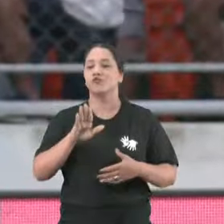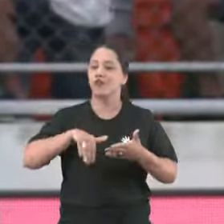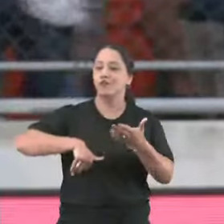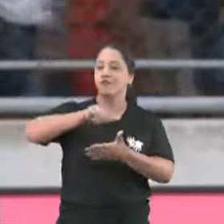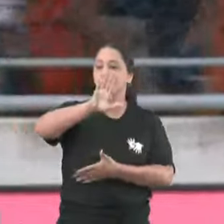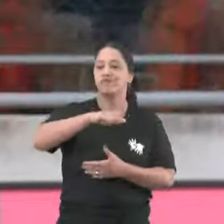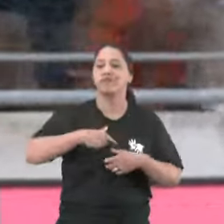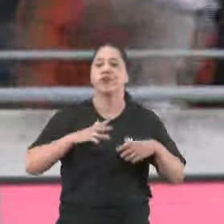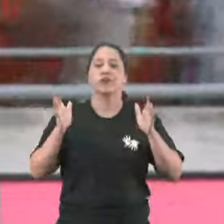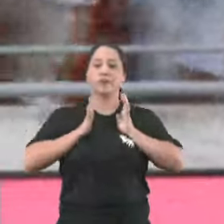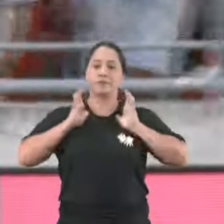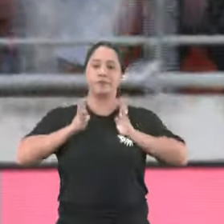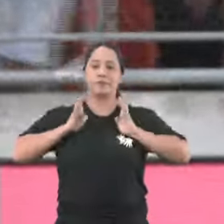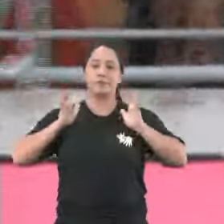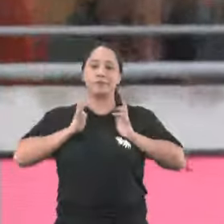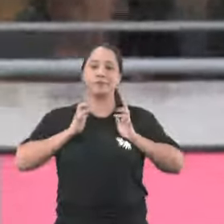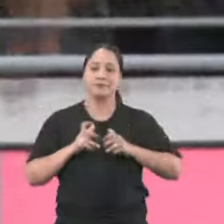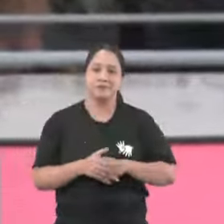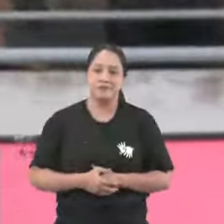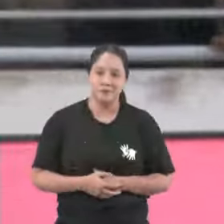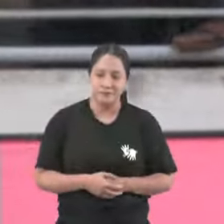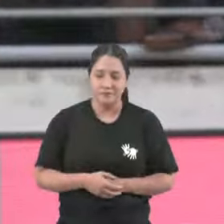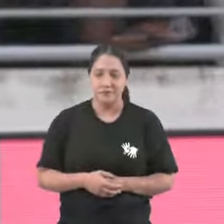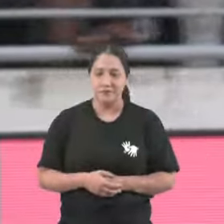o Pianissola.